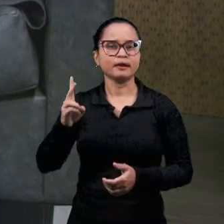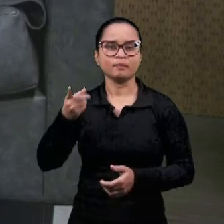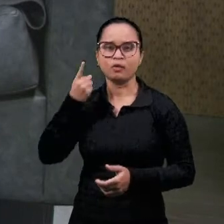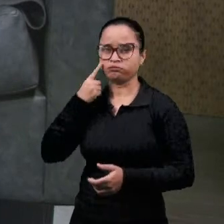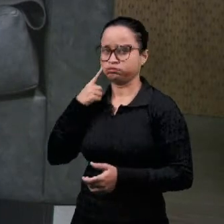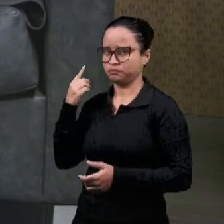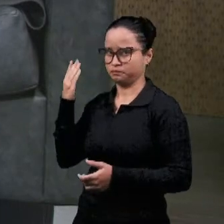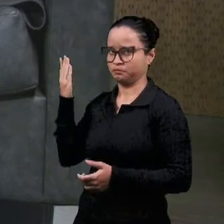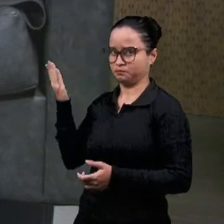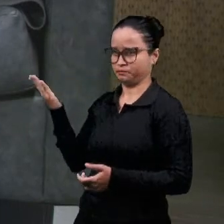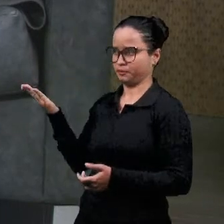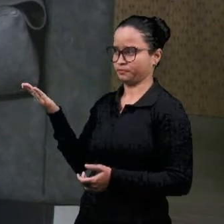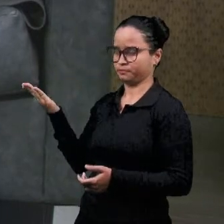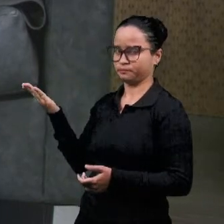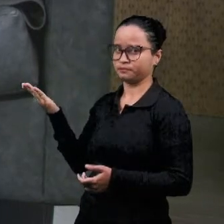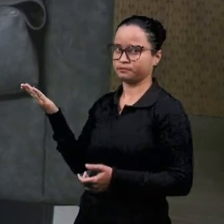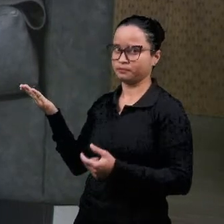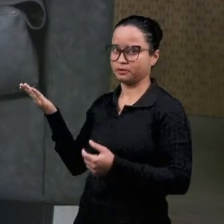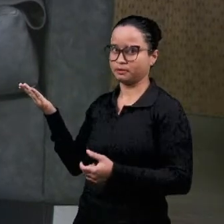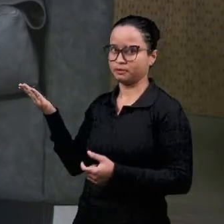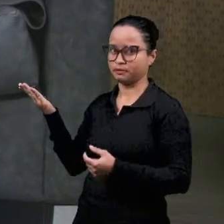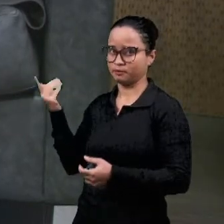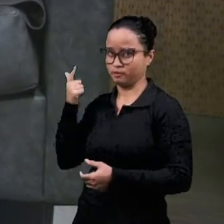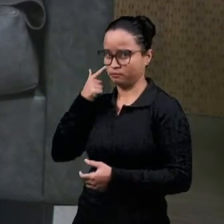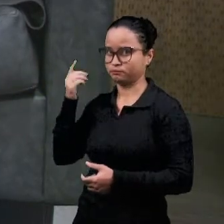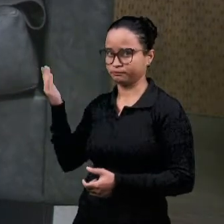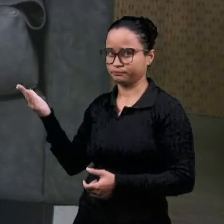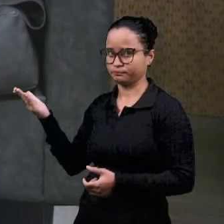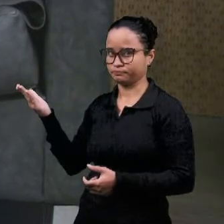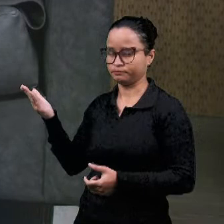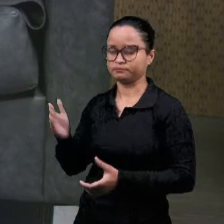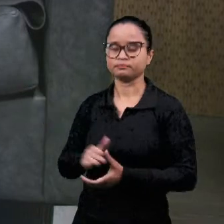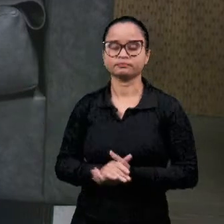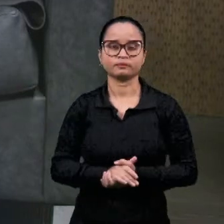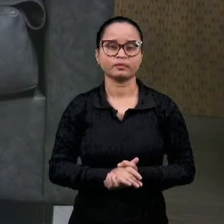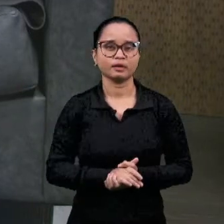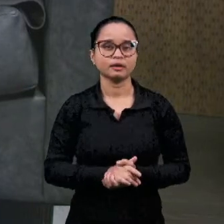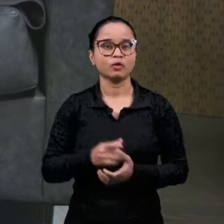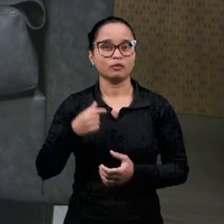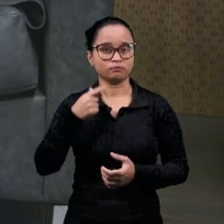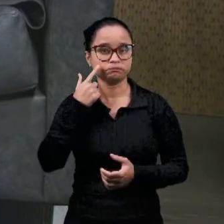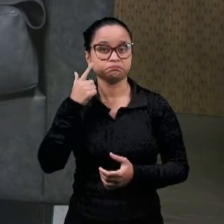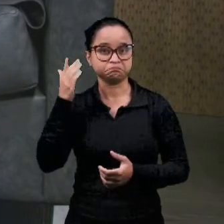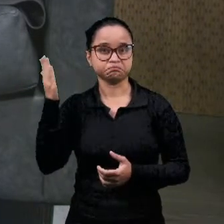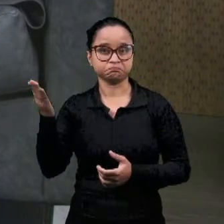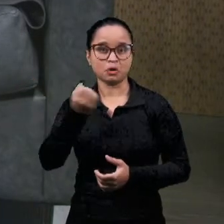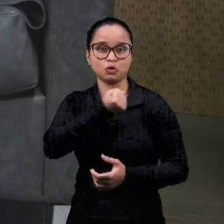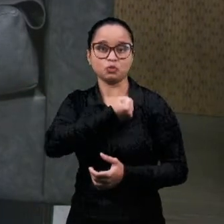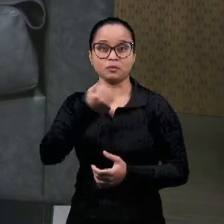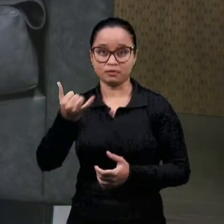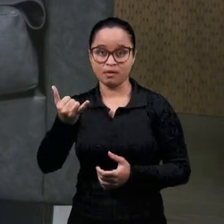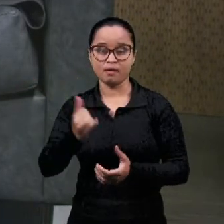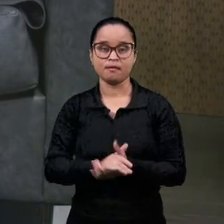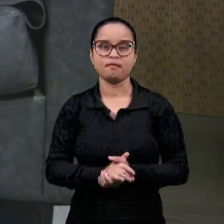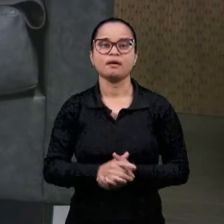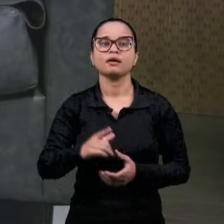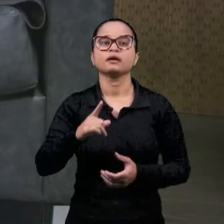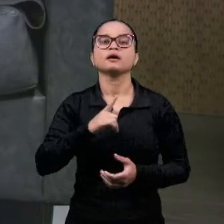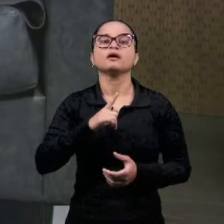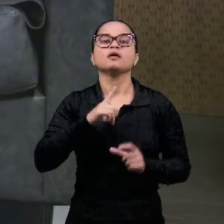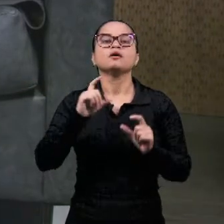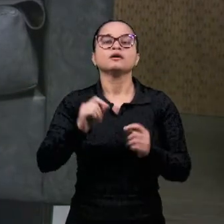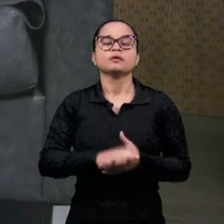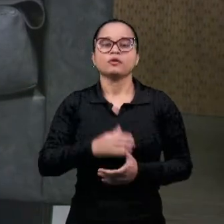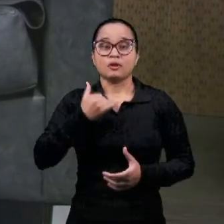0800 707 3076. Está aparecendo aí na tela, tá? Esse número de telefone é para você ligar ou